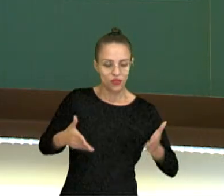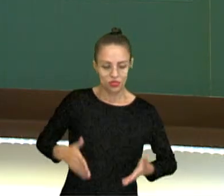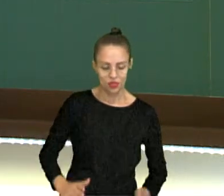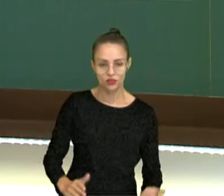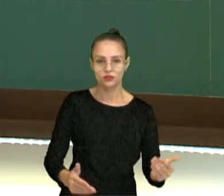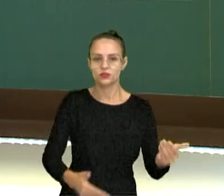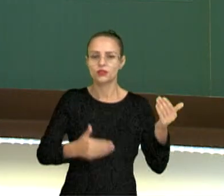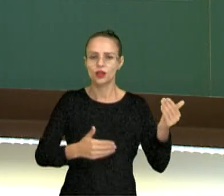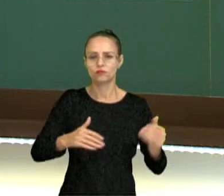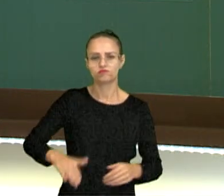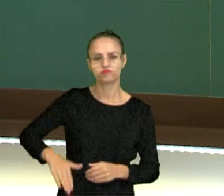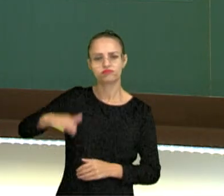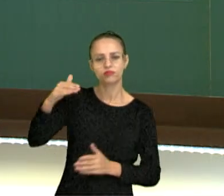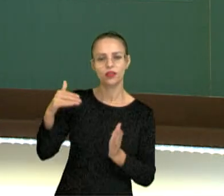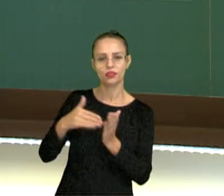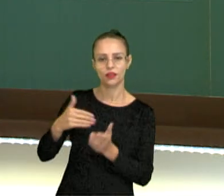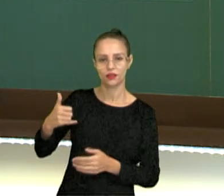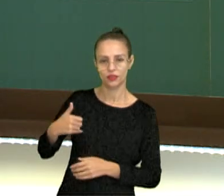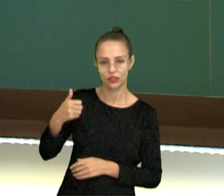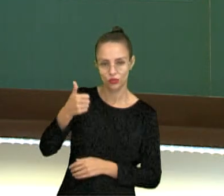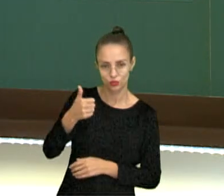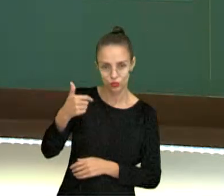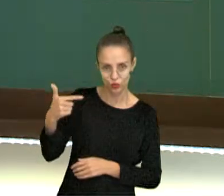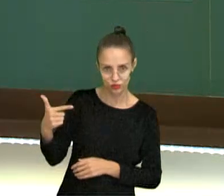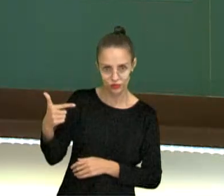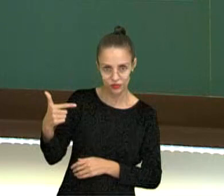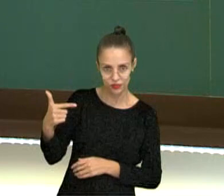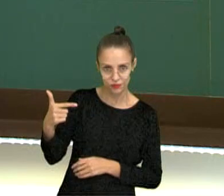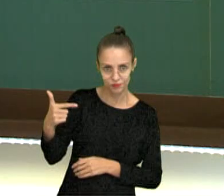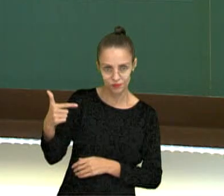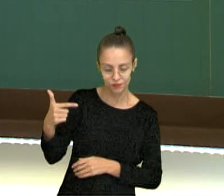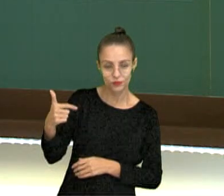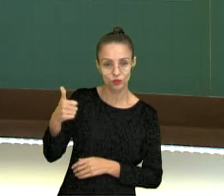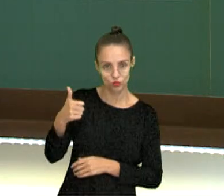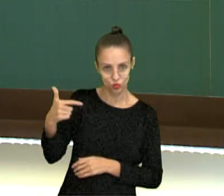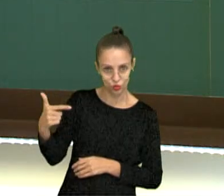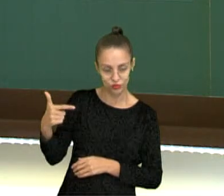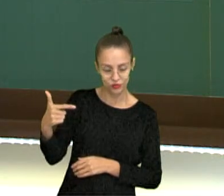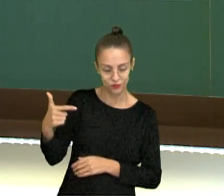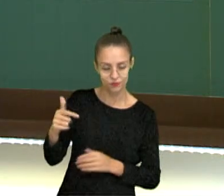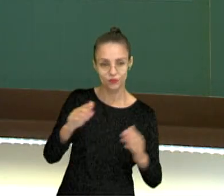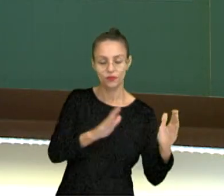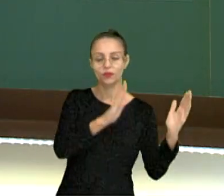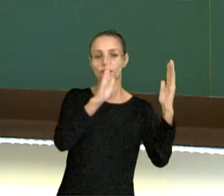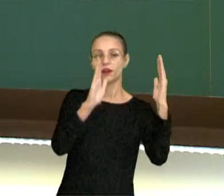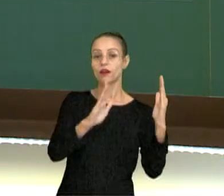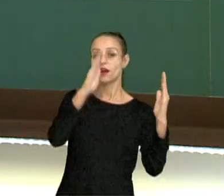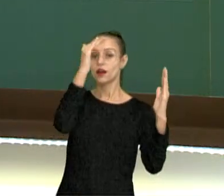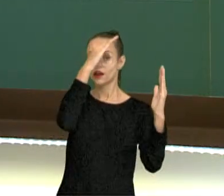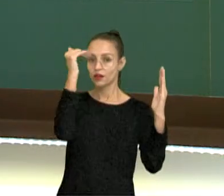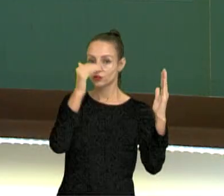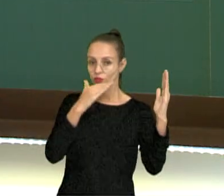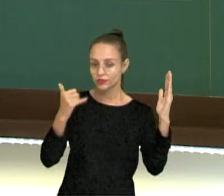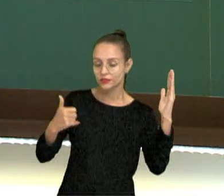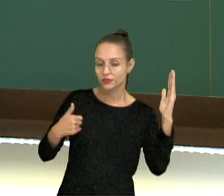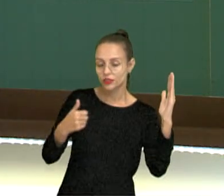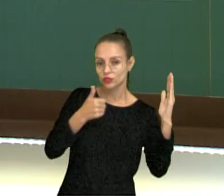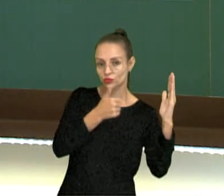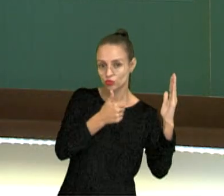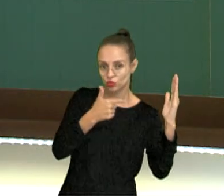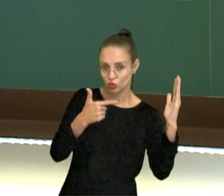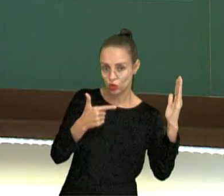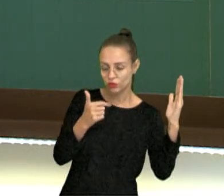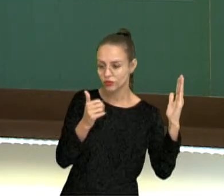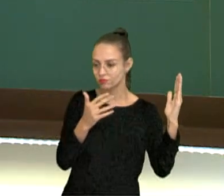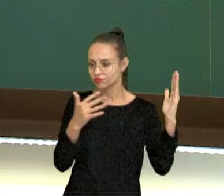nasceu até 12 anos incompleto. 12 anos. Adolescência, 12